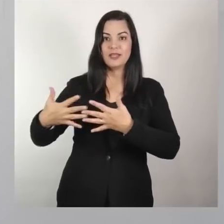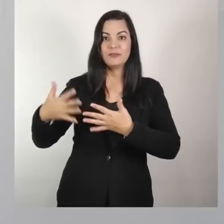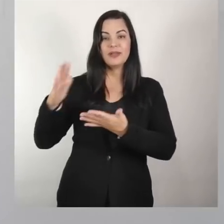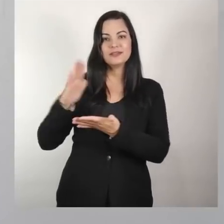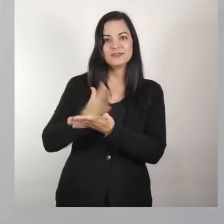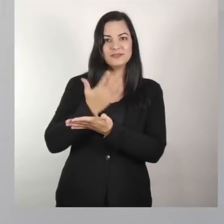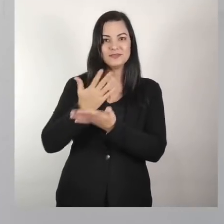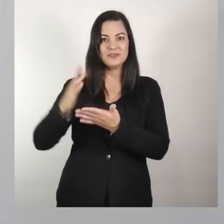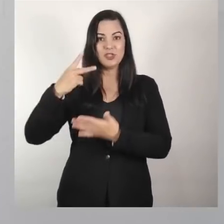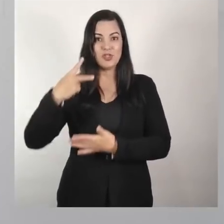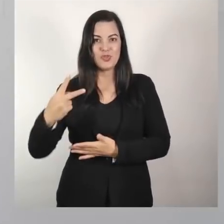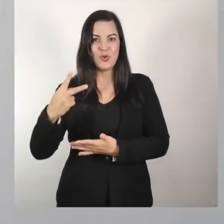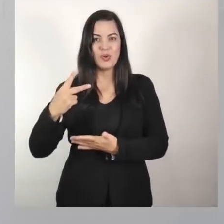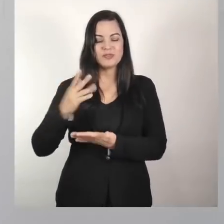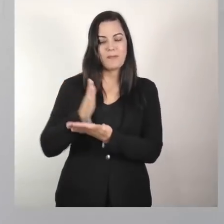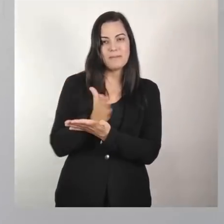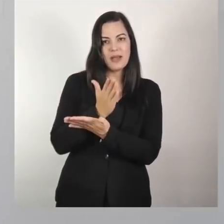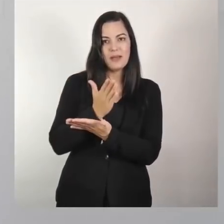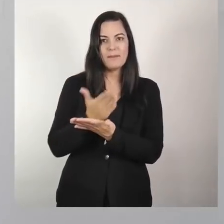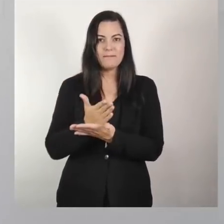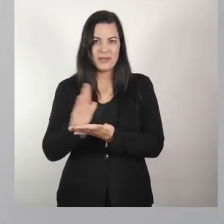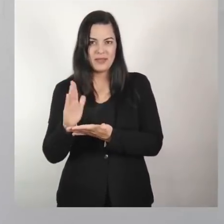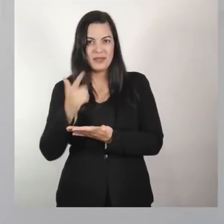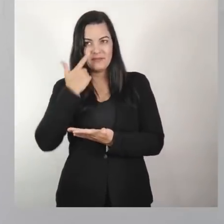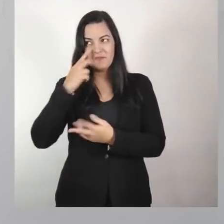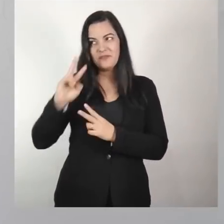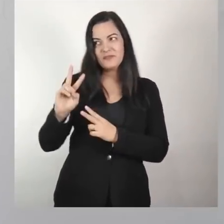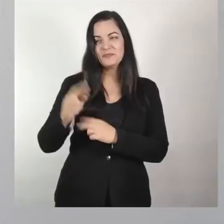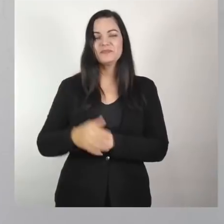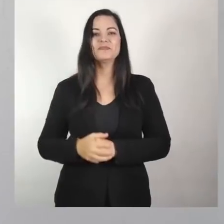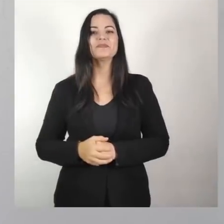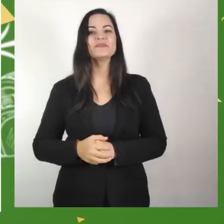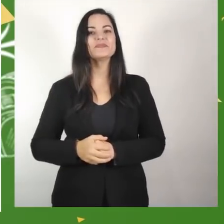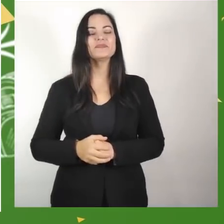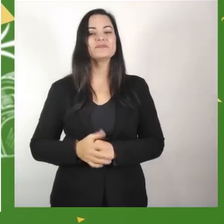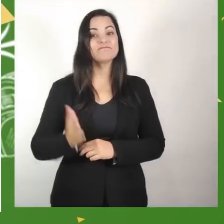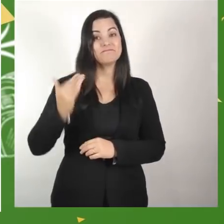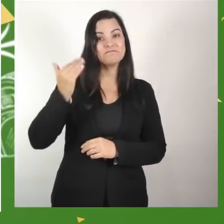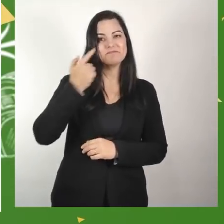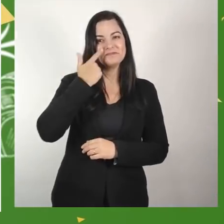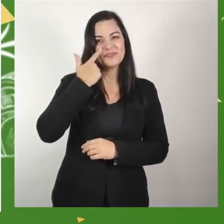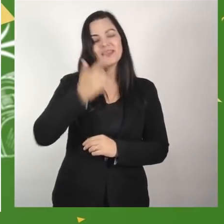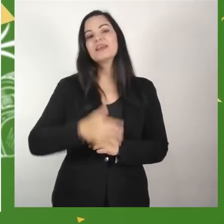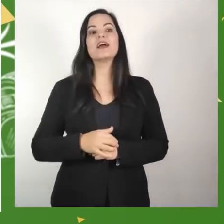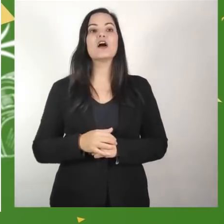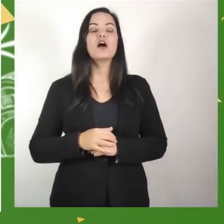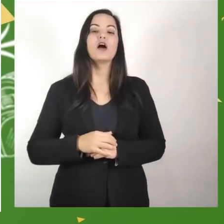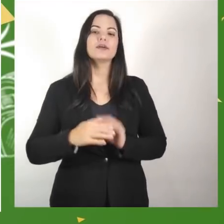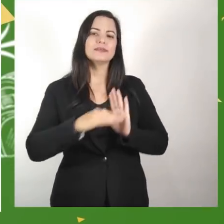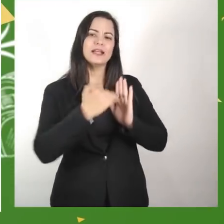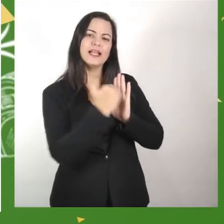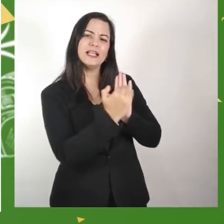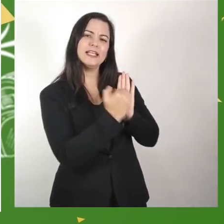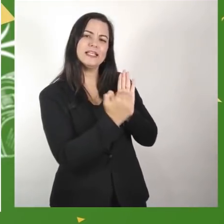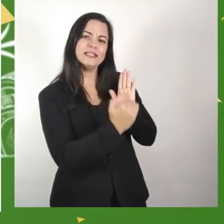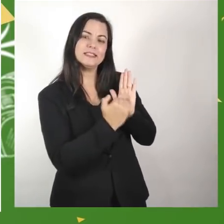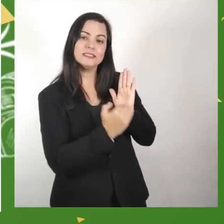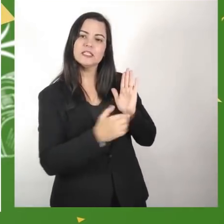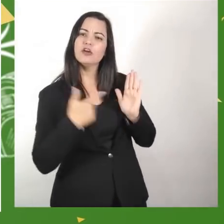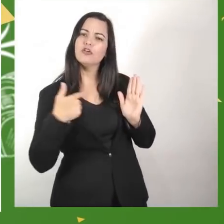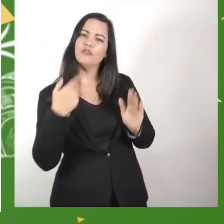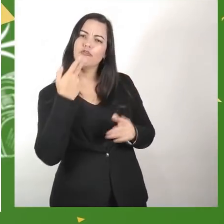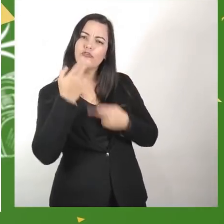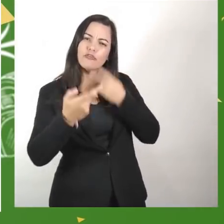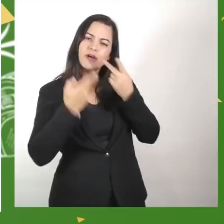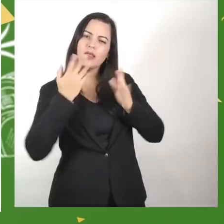tabela, ela está dividida em duas partes. Então, observem aí com a Pro. Então, vamos lá. Eu peguei a minha lista aqui. Eu